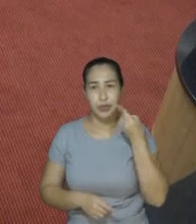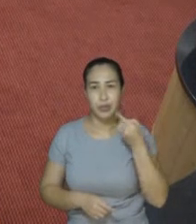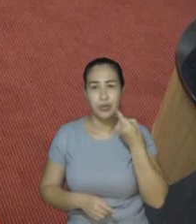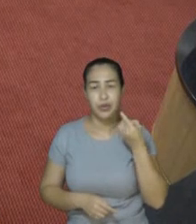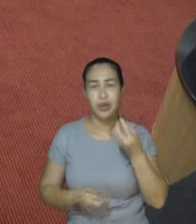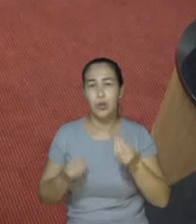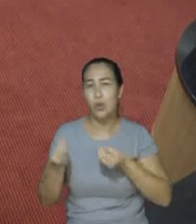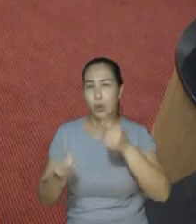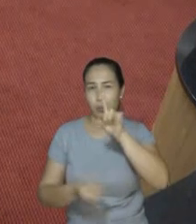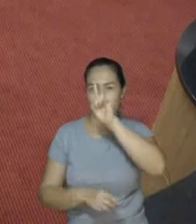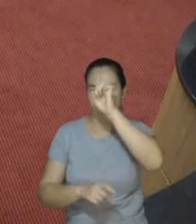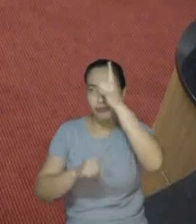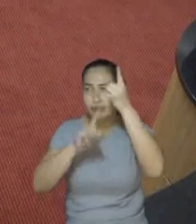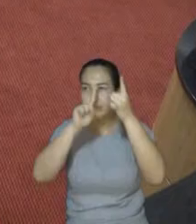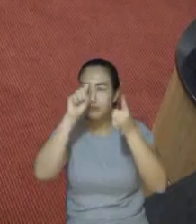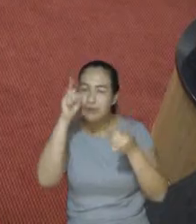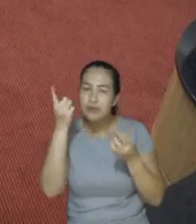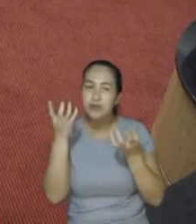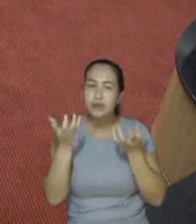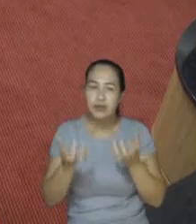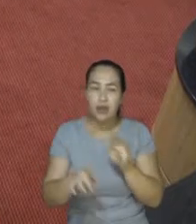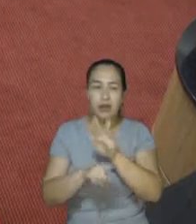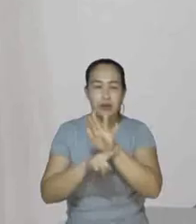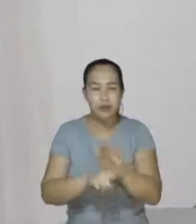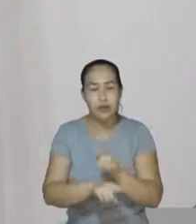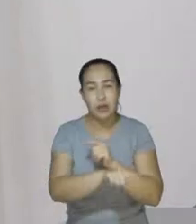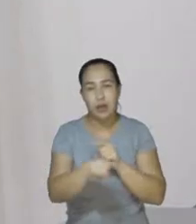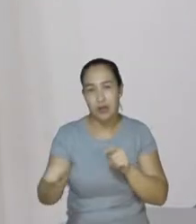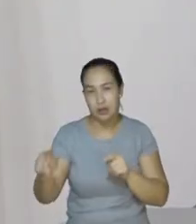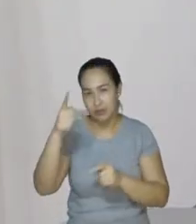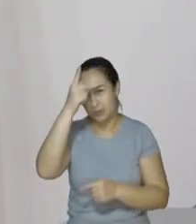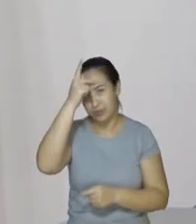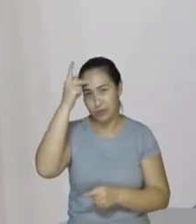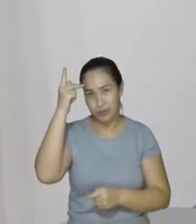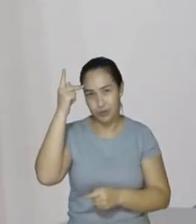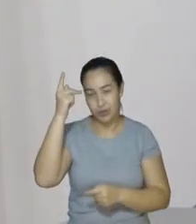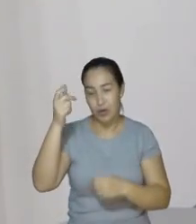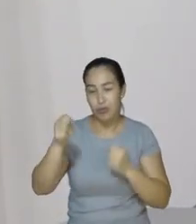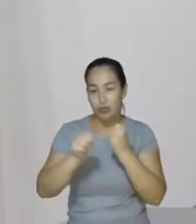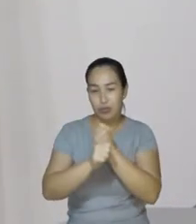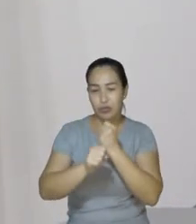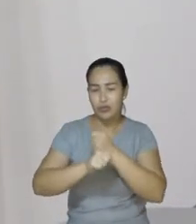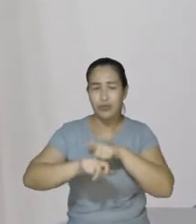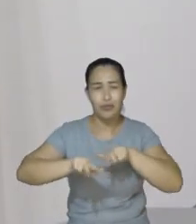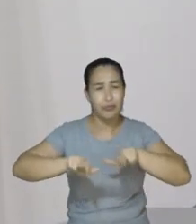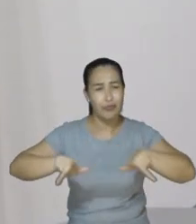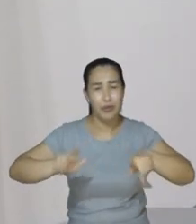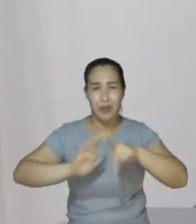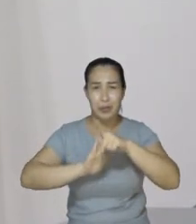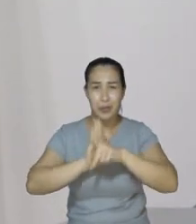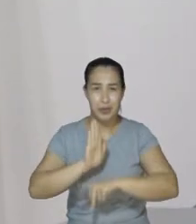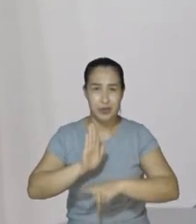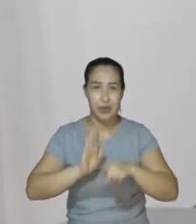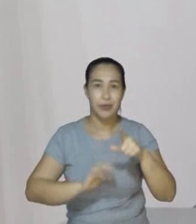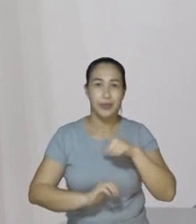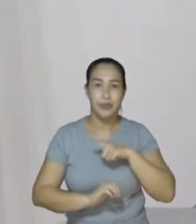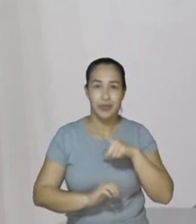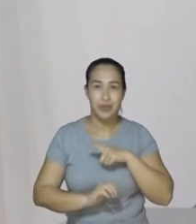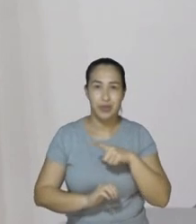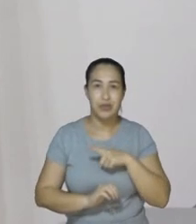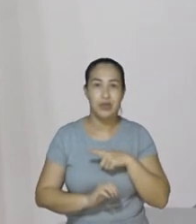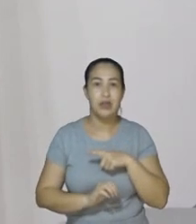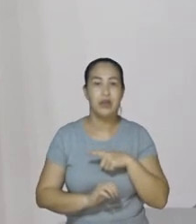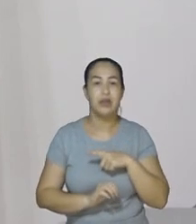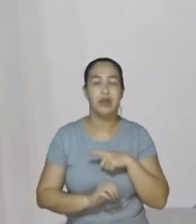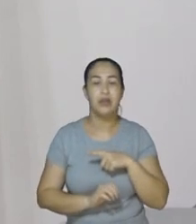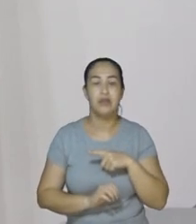os momentos de poder oportunizar as pessoas, e nisso tudo eu vou construindo vários projetos. Eu tenho realmente um mandato dedicado às pessoas. Eu disse